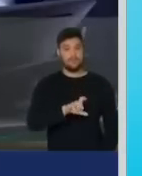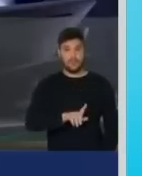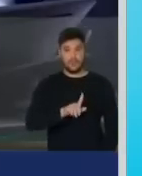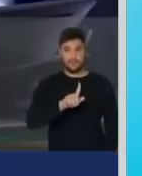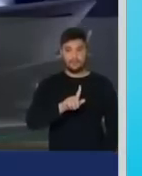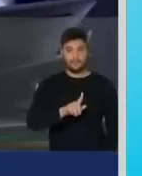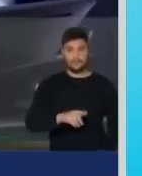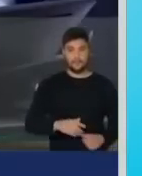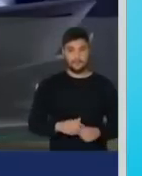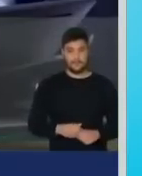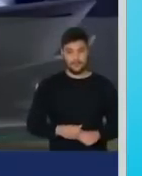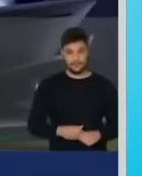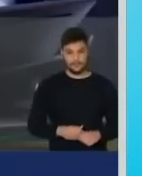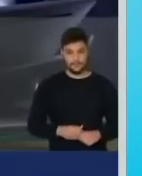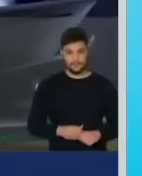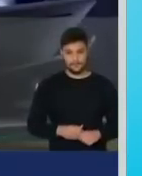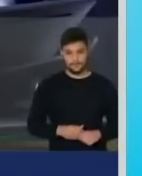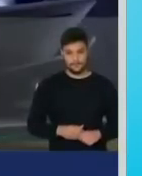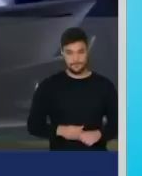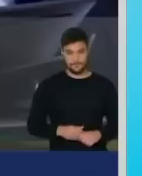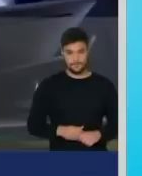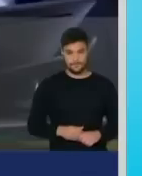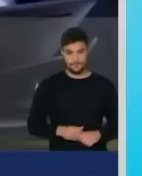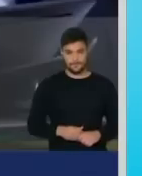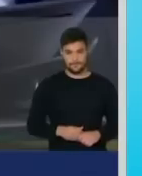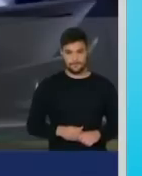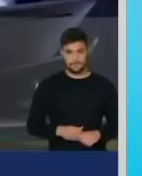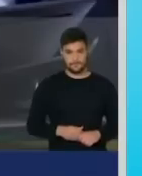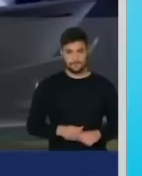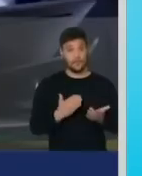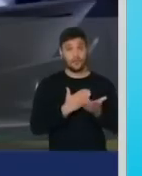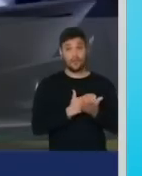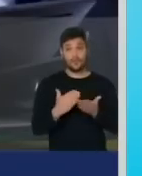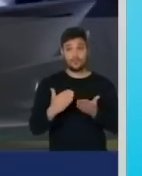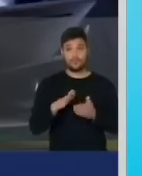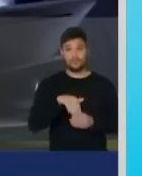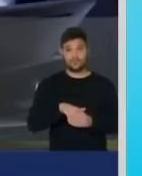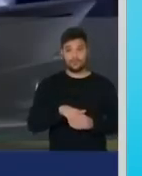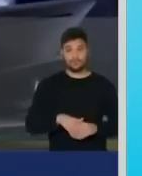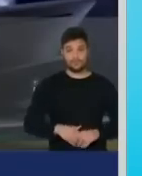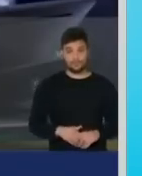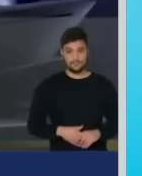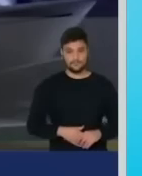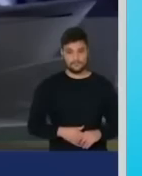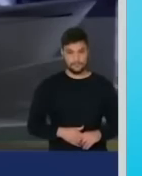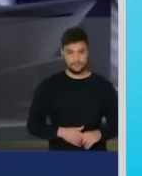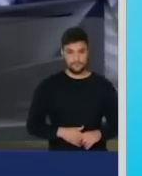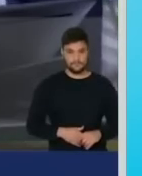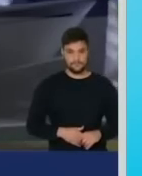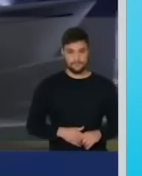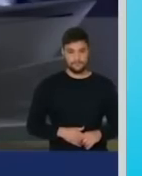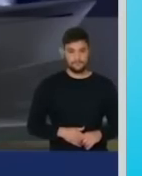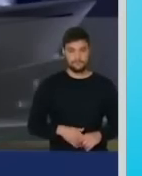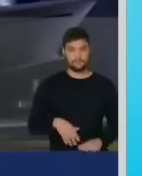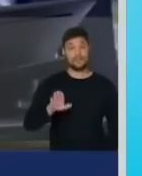margem imensa de voz talvez até a maior votação que um presidente da Câmara dos Deputados já teve o que deve ser inclusive um sinal de alerta